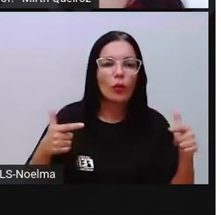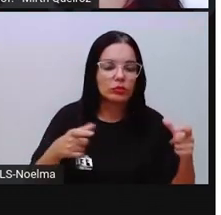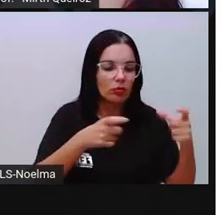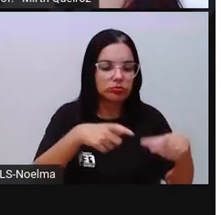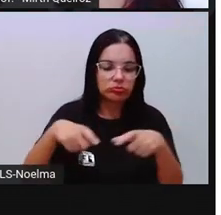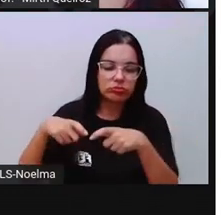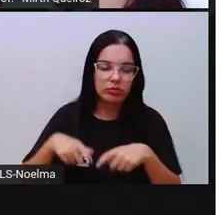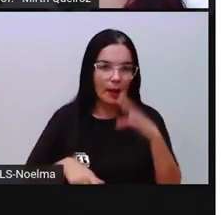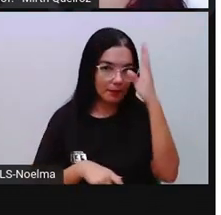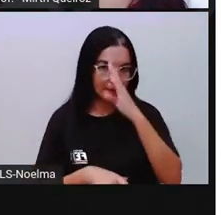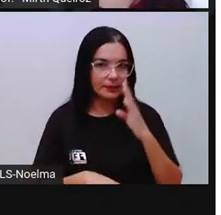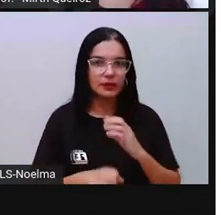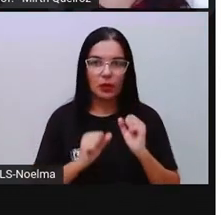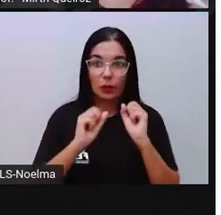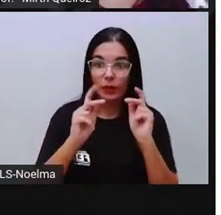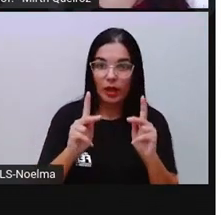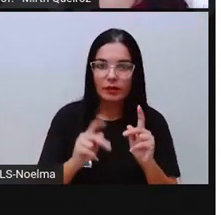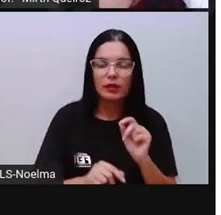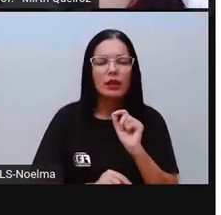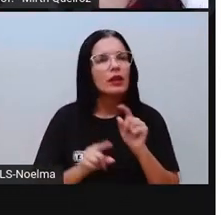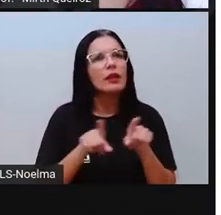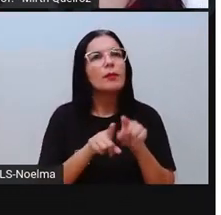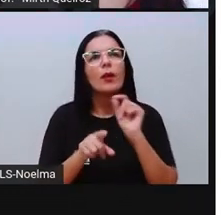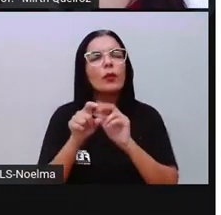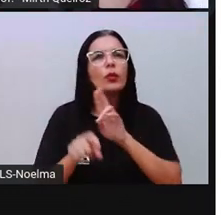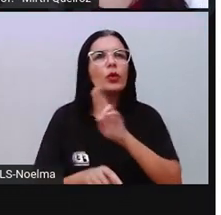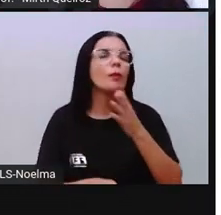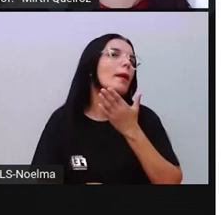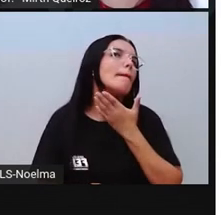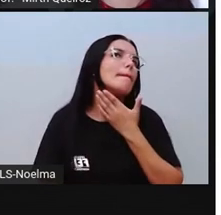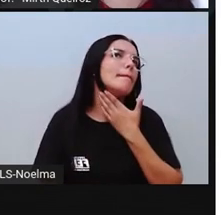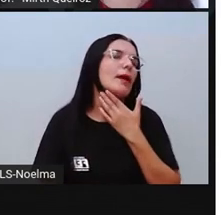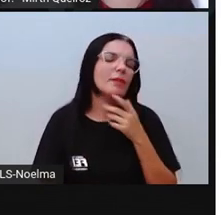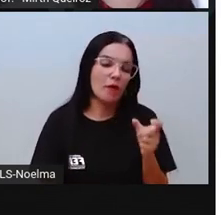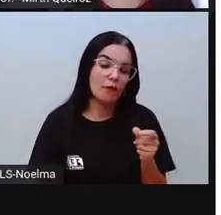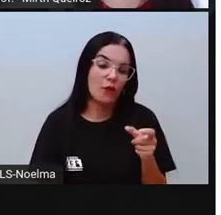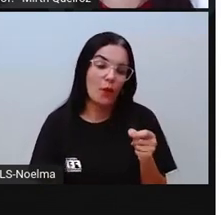do Brasil. Esse nome, papa-formiga gigante,